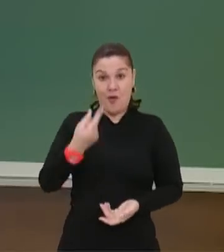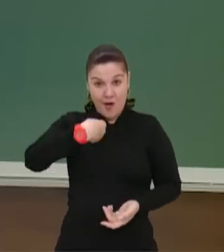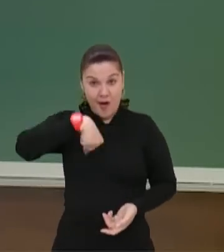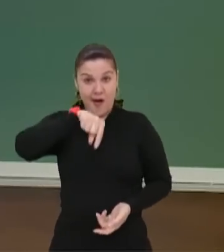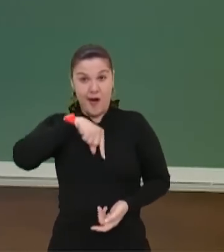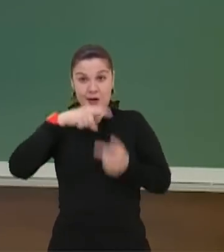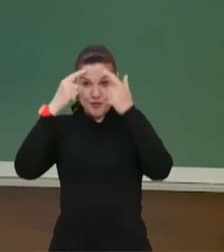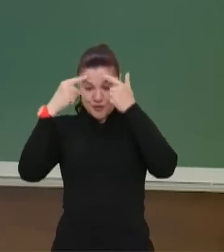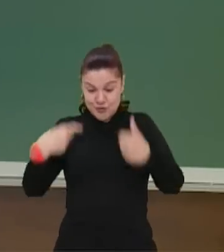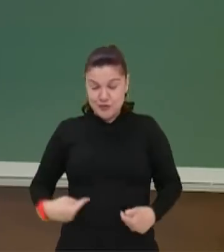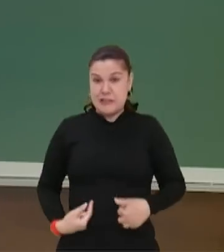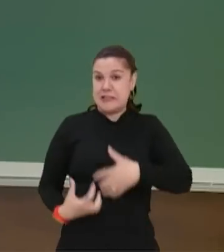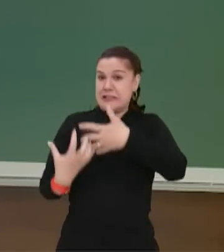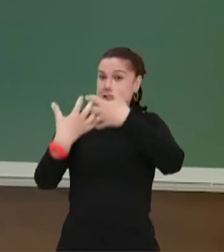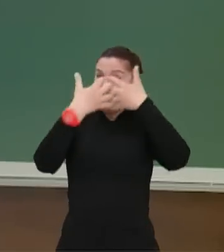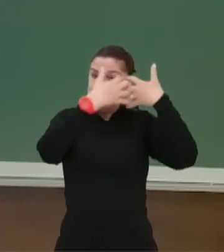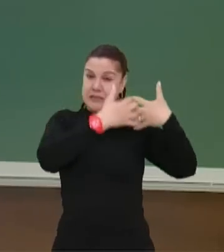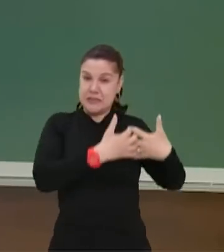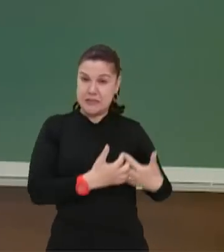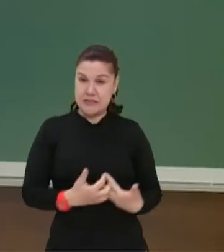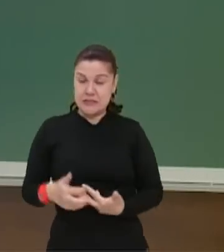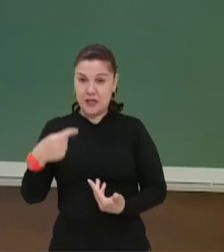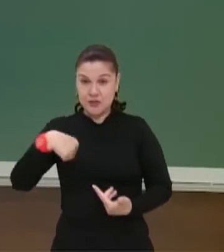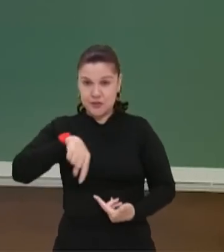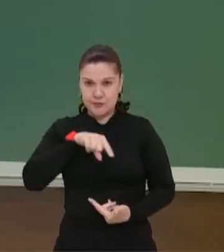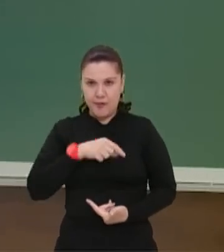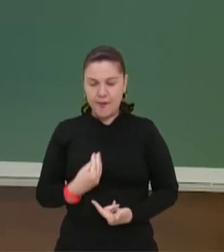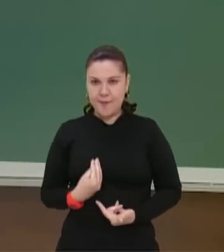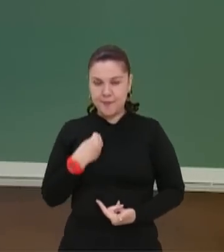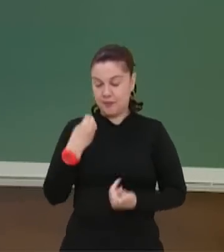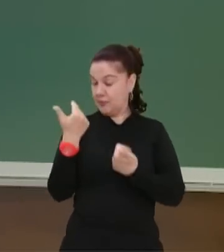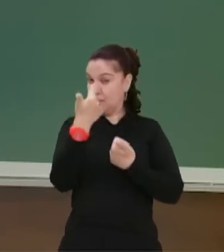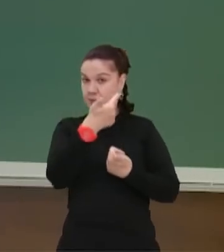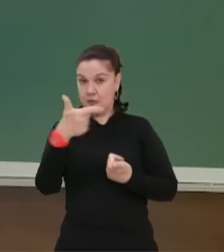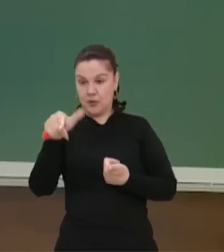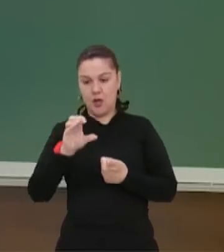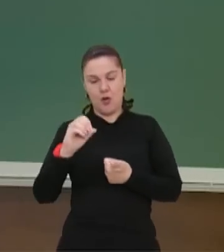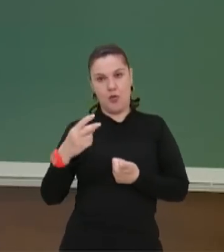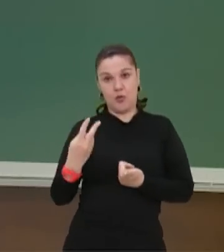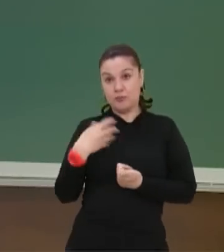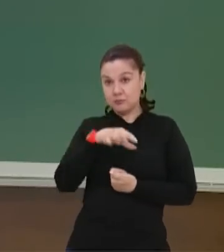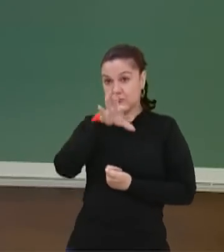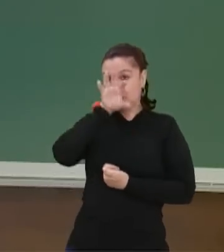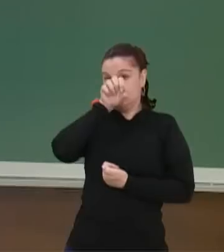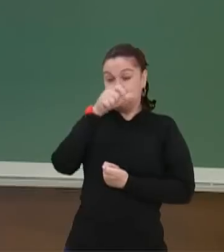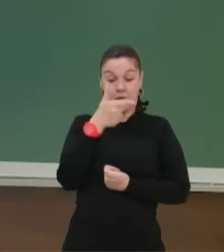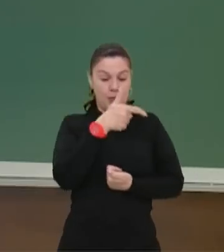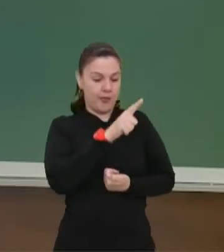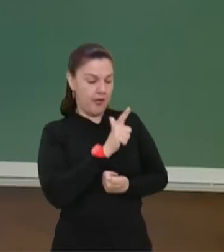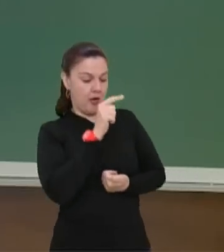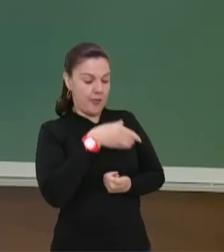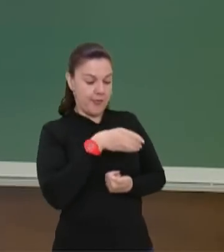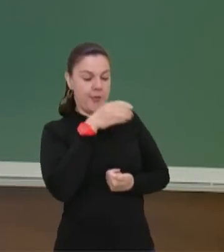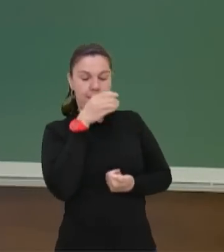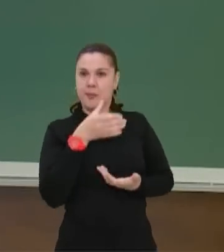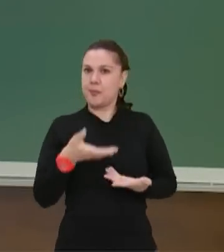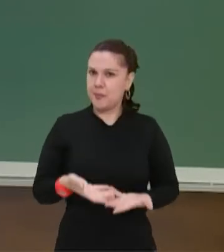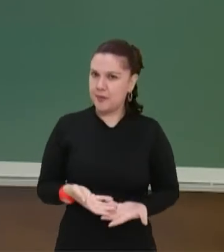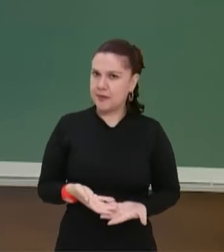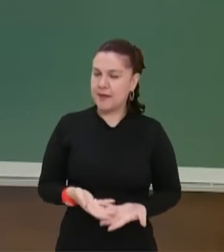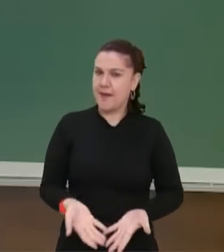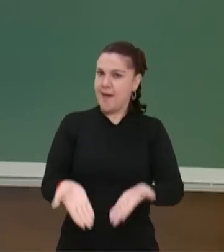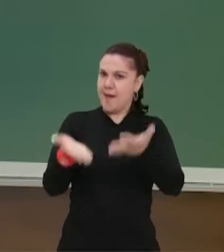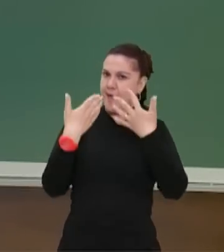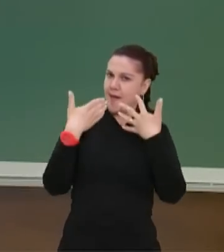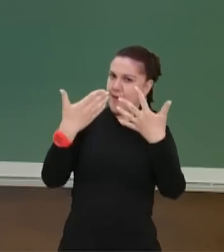nós, vivendo num ambiente como esse, sem oxigênio, sem água no estado líquido, né?